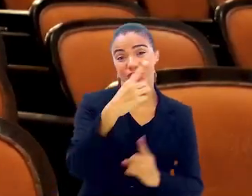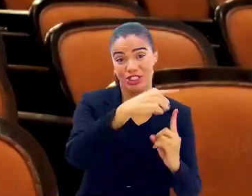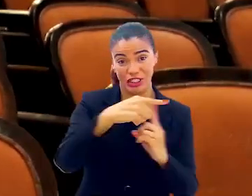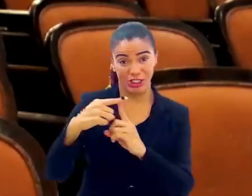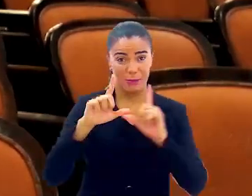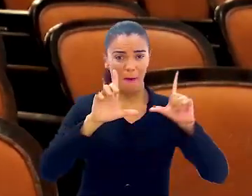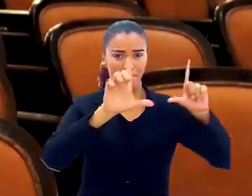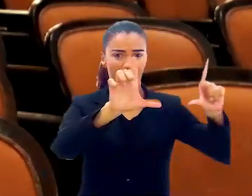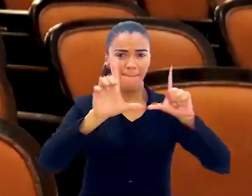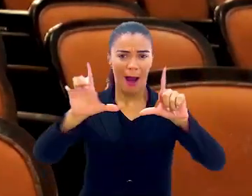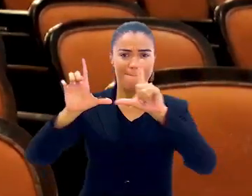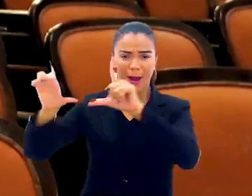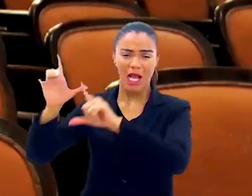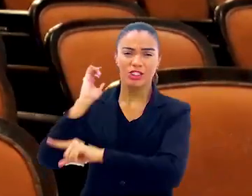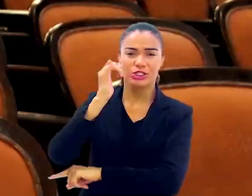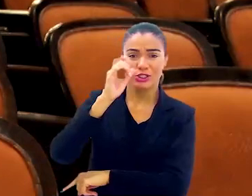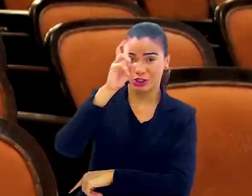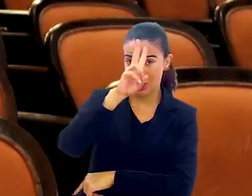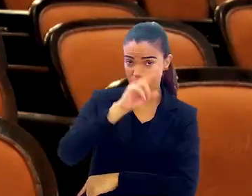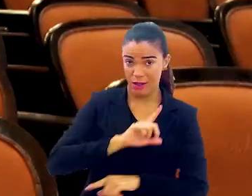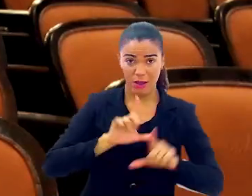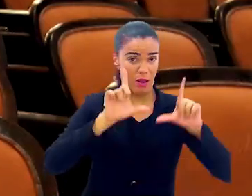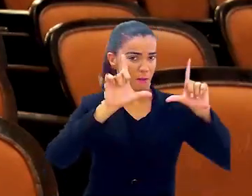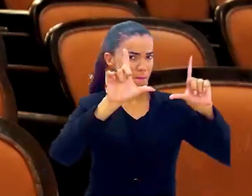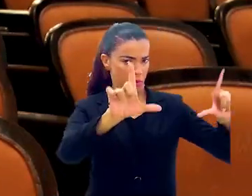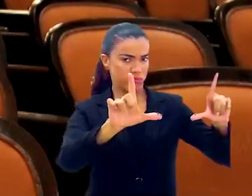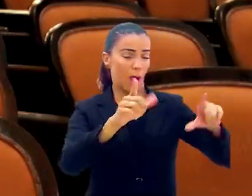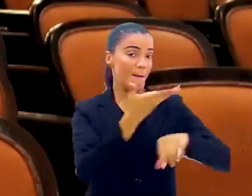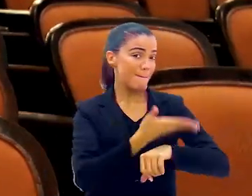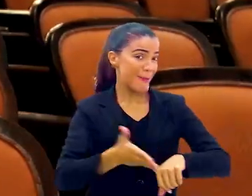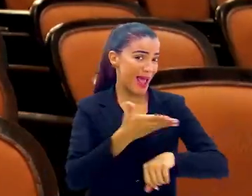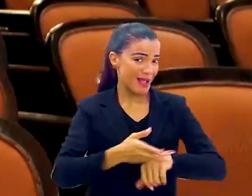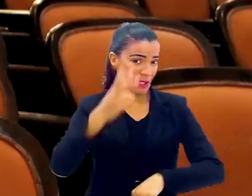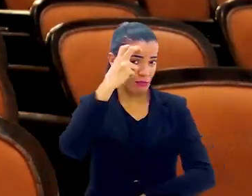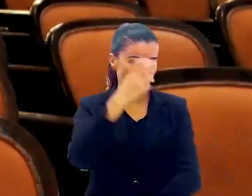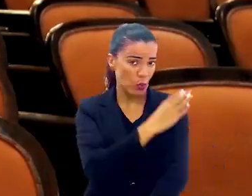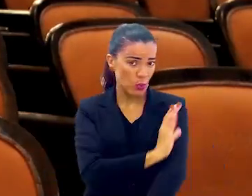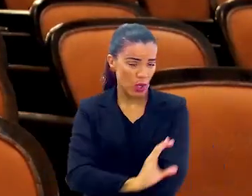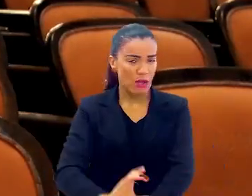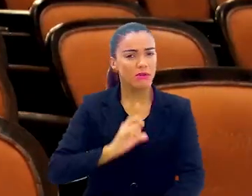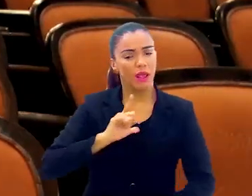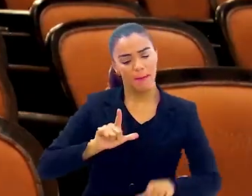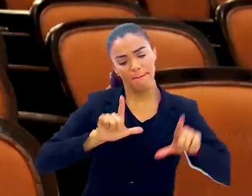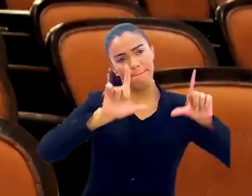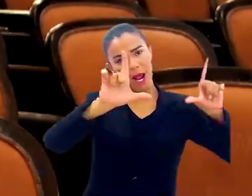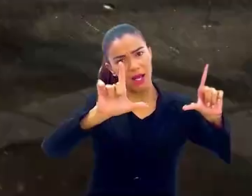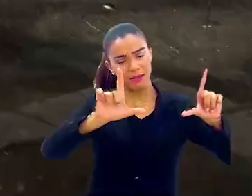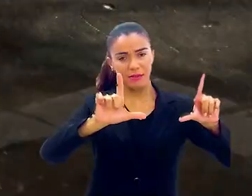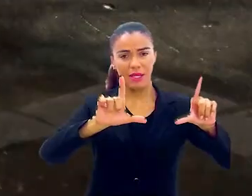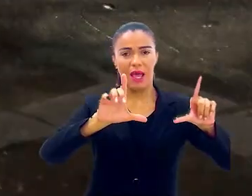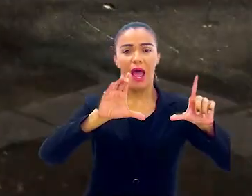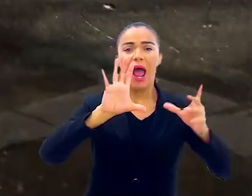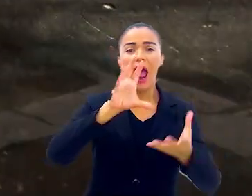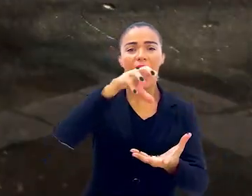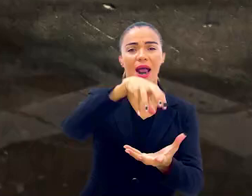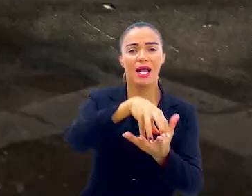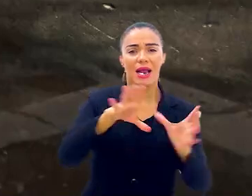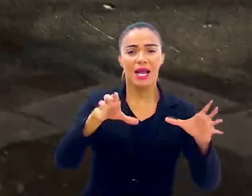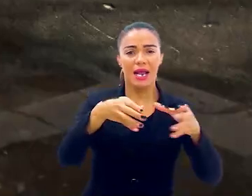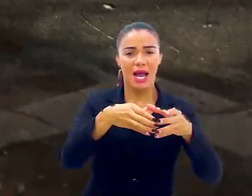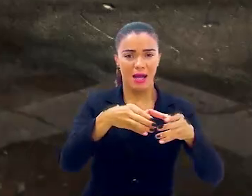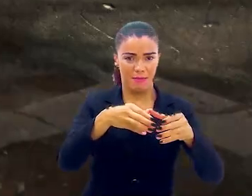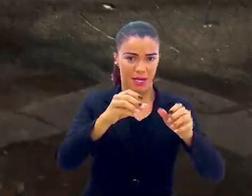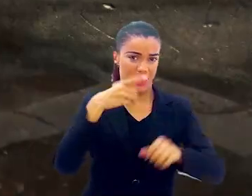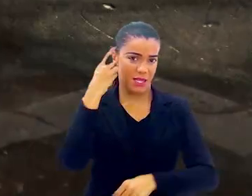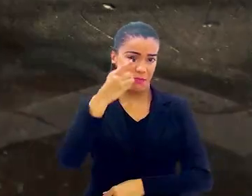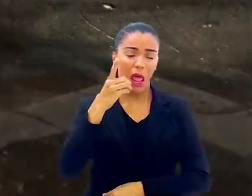contam vários momentos da história do Palácio Tiradentes. Por exemplo, em termos de práticas culturais, nós temos essa placa aqui escrito Câmara dos Deputados. Não é só uma